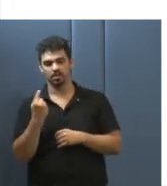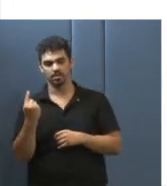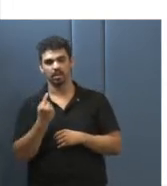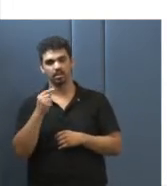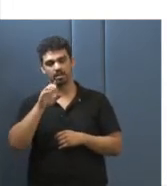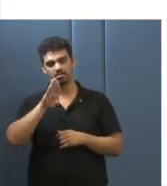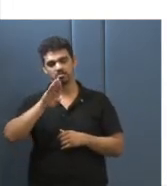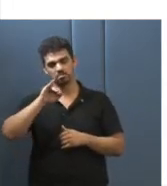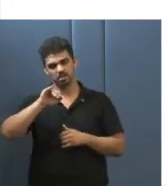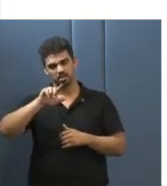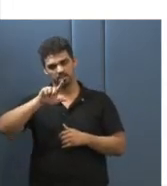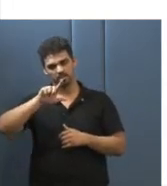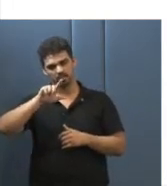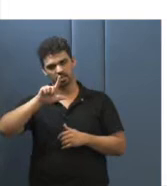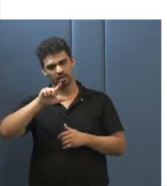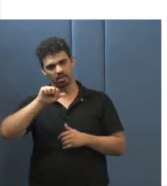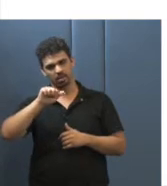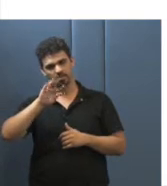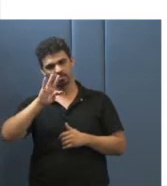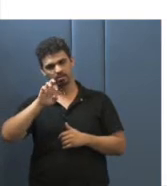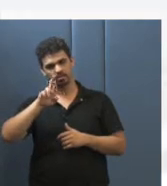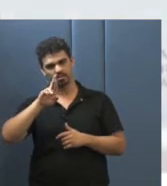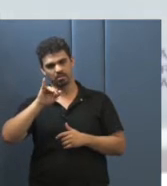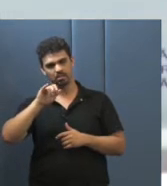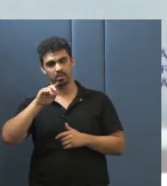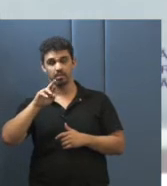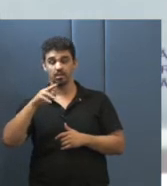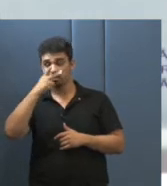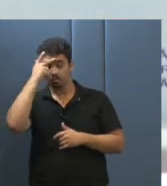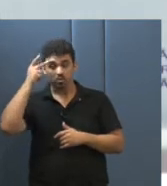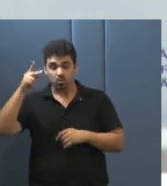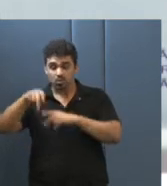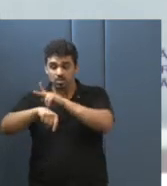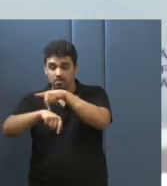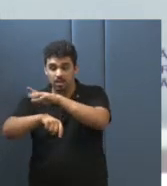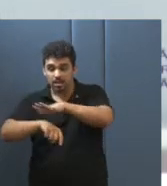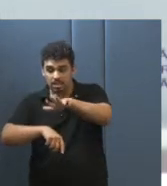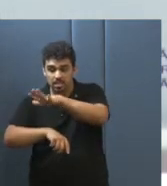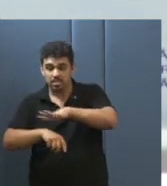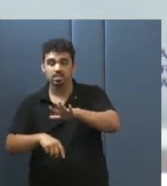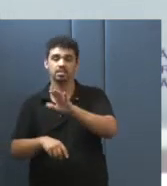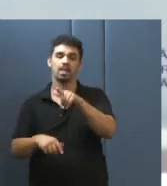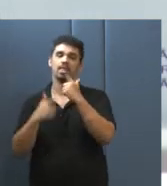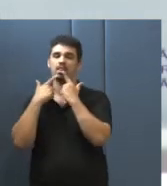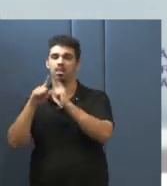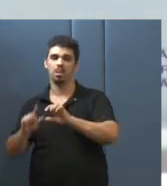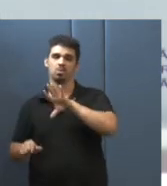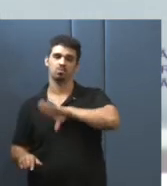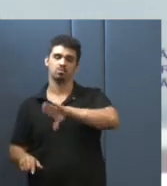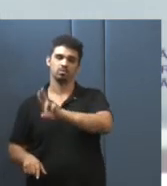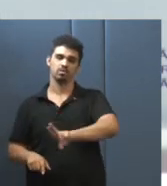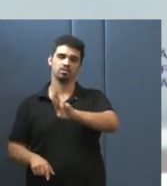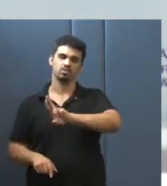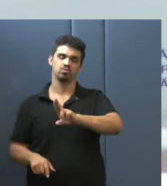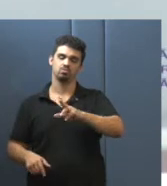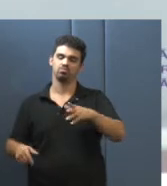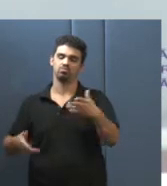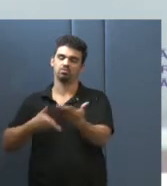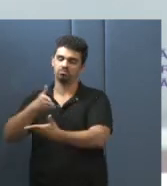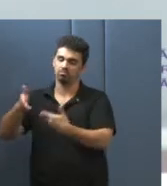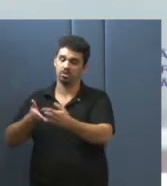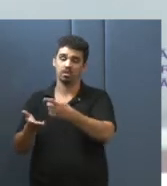da bilateralidade das nossas relações com países de língua portuguesa, excluímos da possibilidade de tratamento no clube